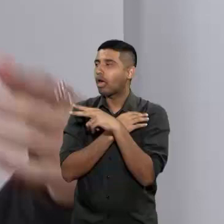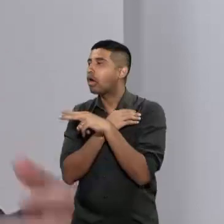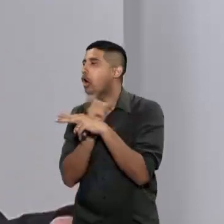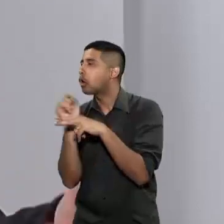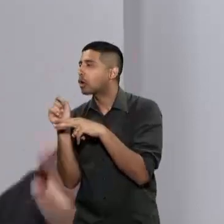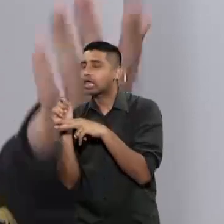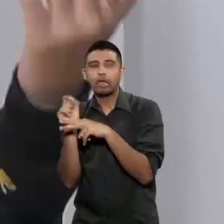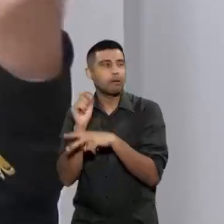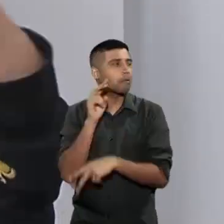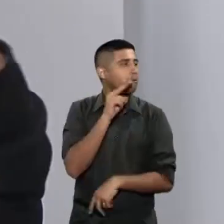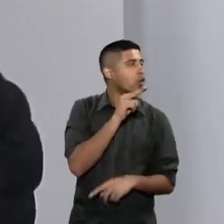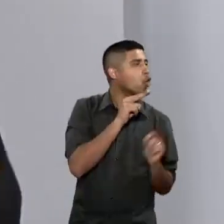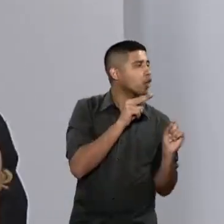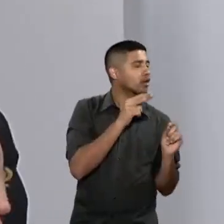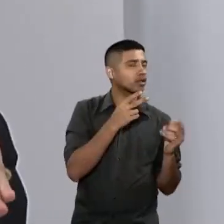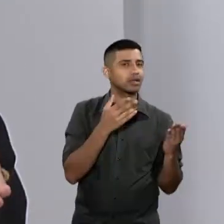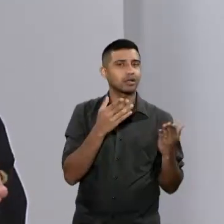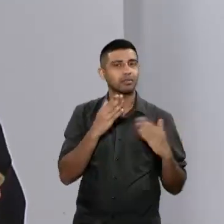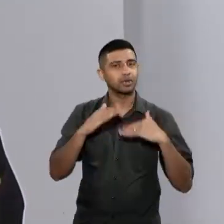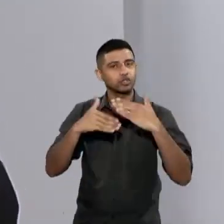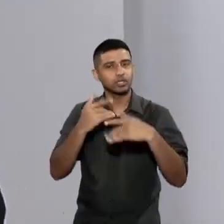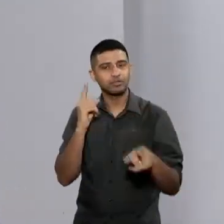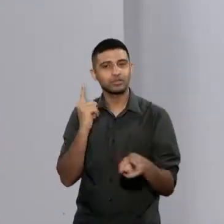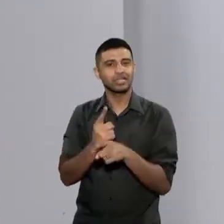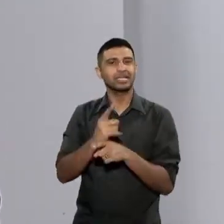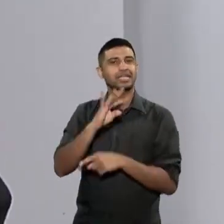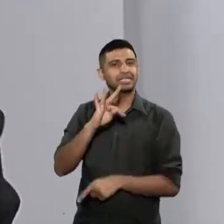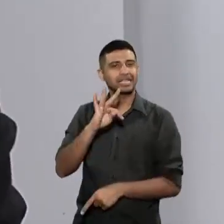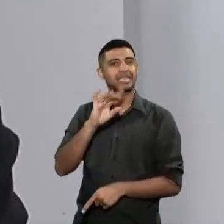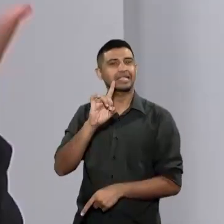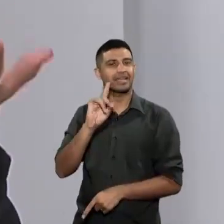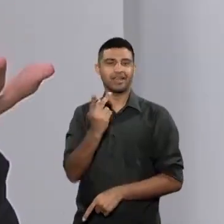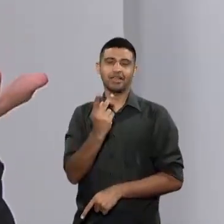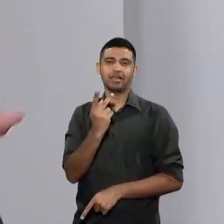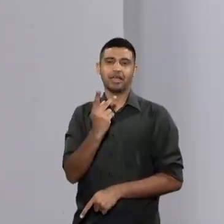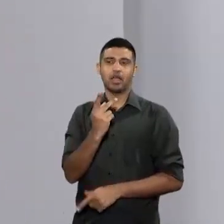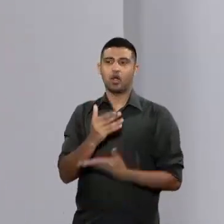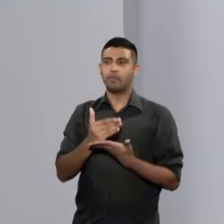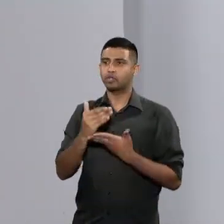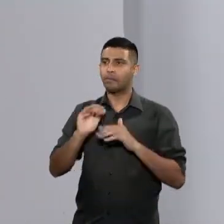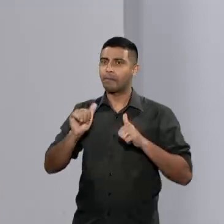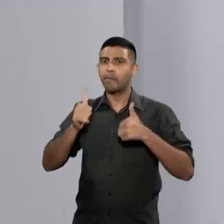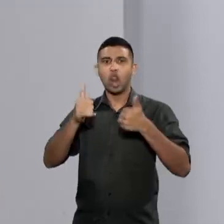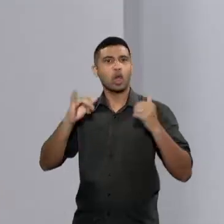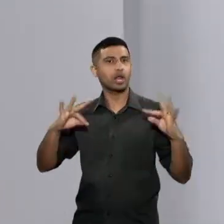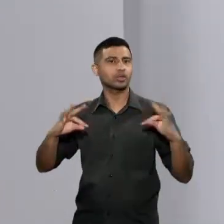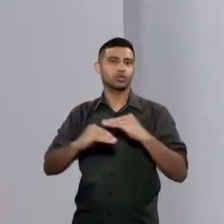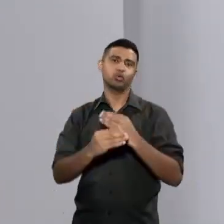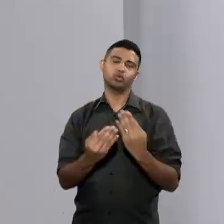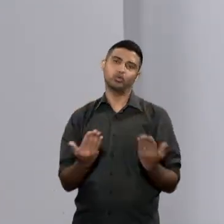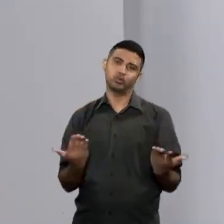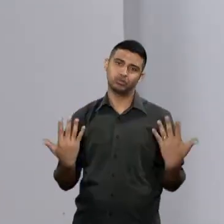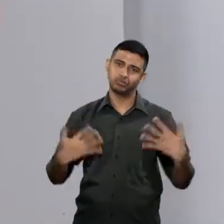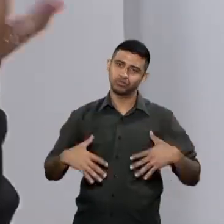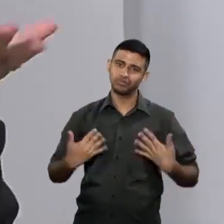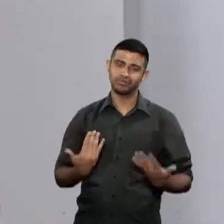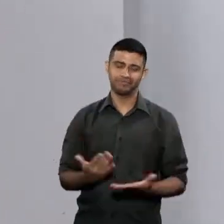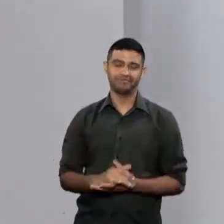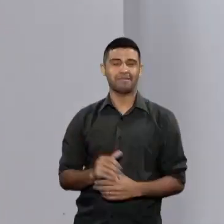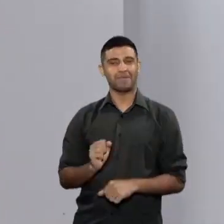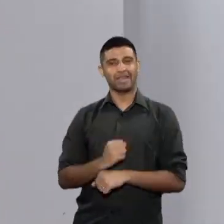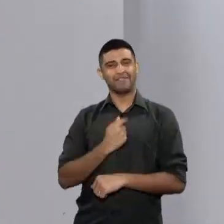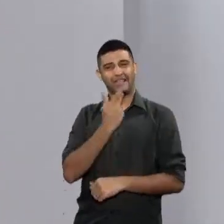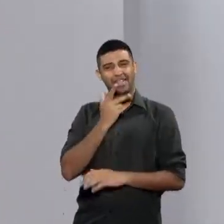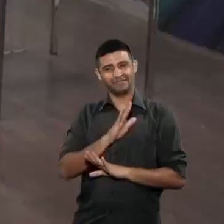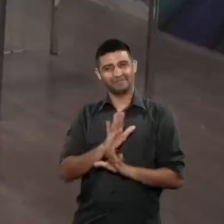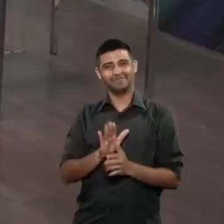olhar essas coisas. Só que quando a gente descobriu o TDAH, começou a melhorar tudo, né? Sim. Pode